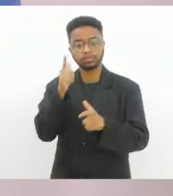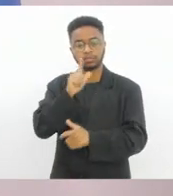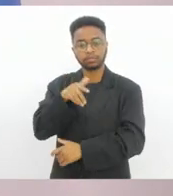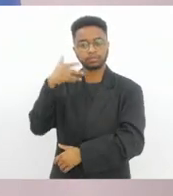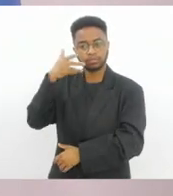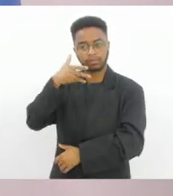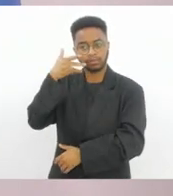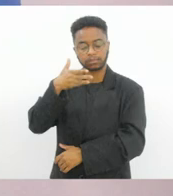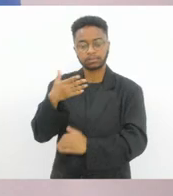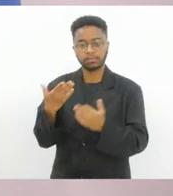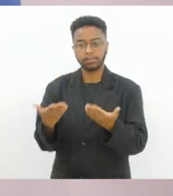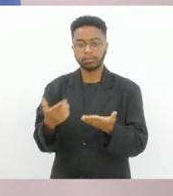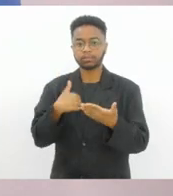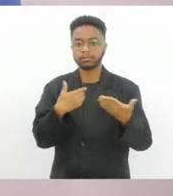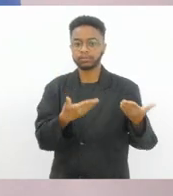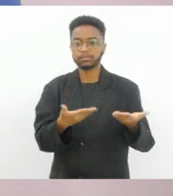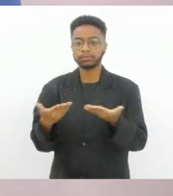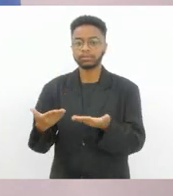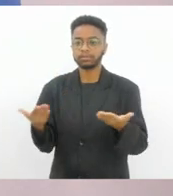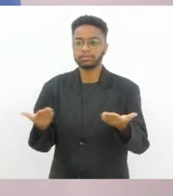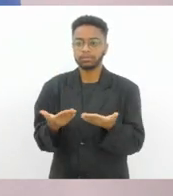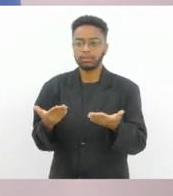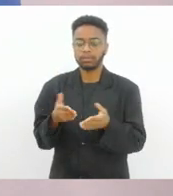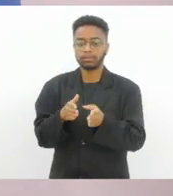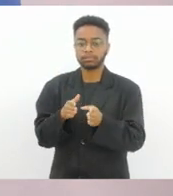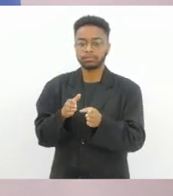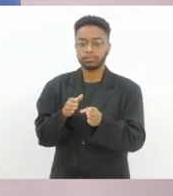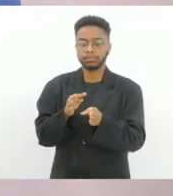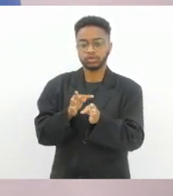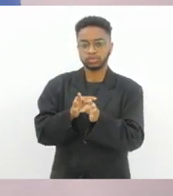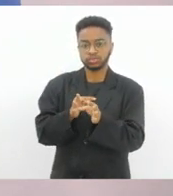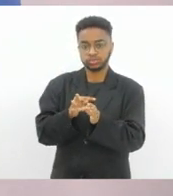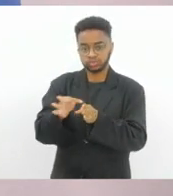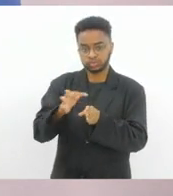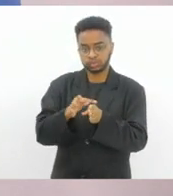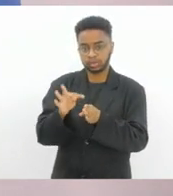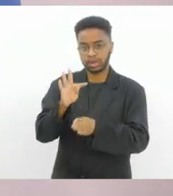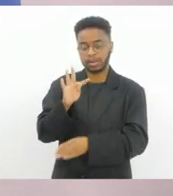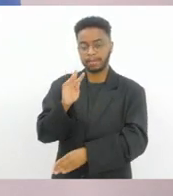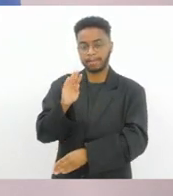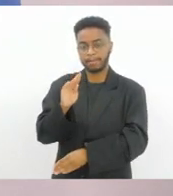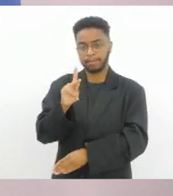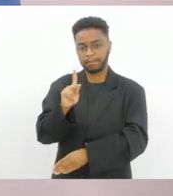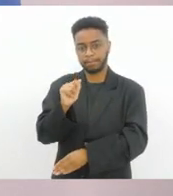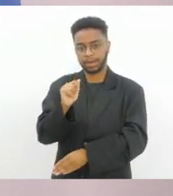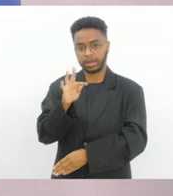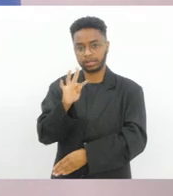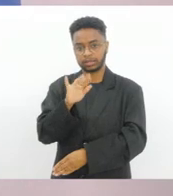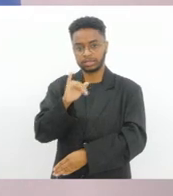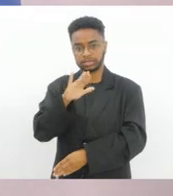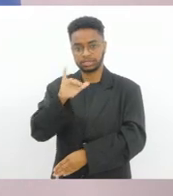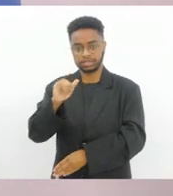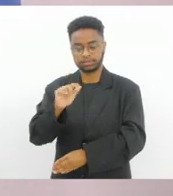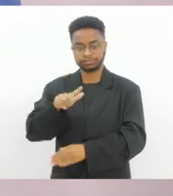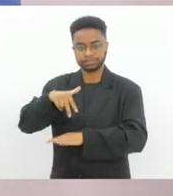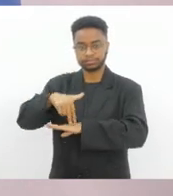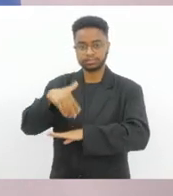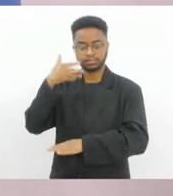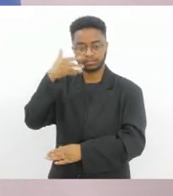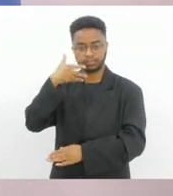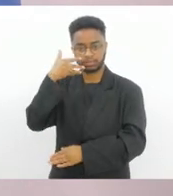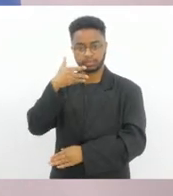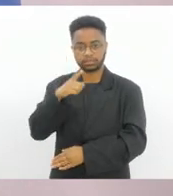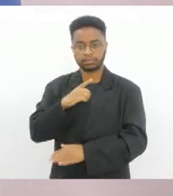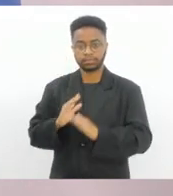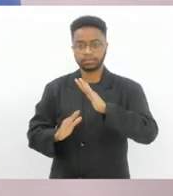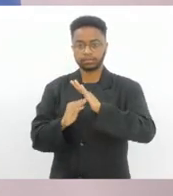pessoas falando. Então, convido a conselheira tutelar Patrícia Félix para fazer uso da sua fala. A senhora